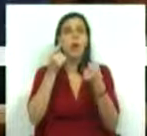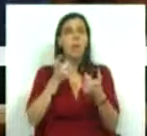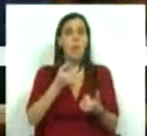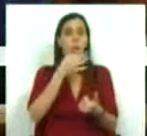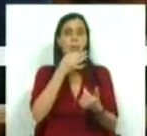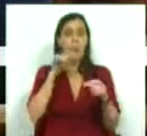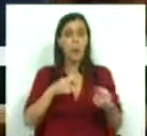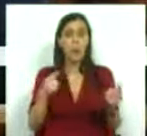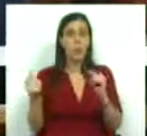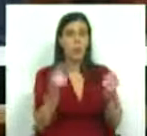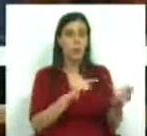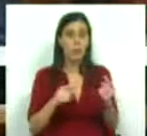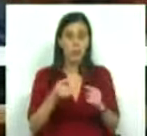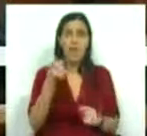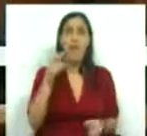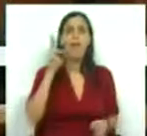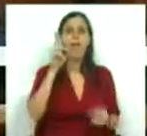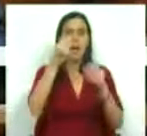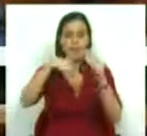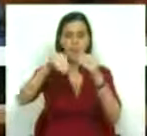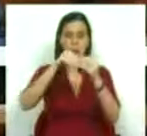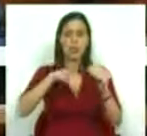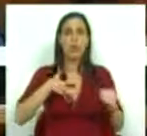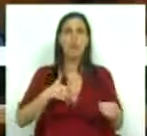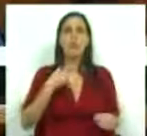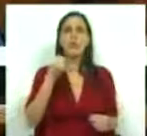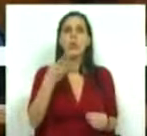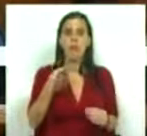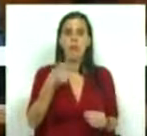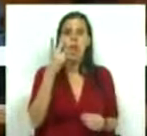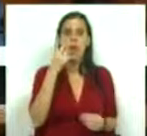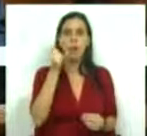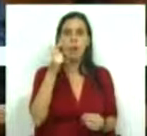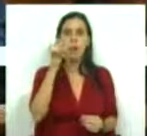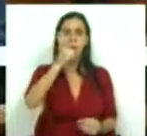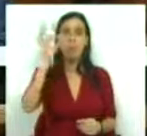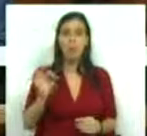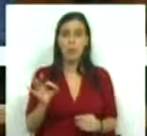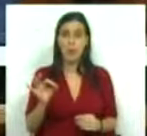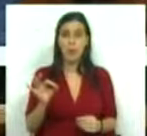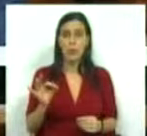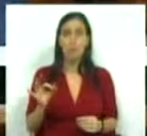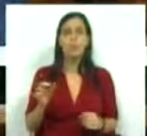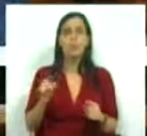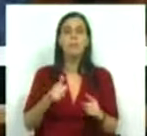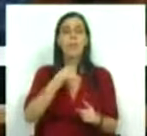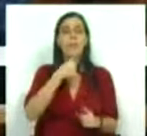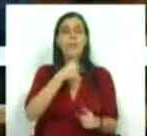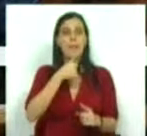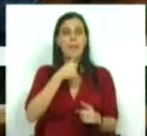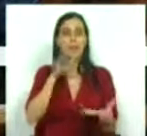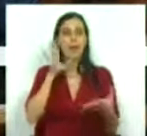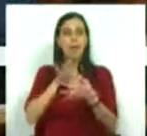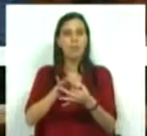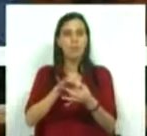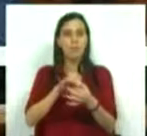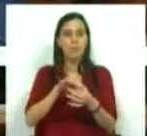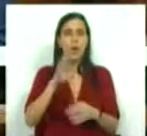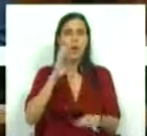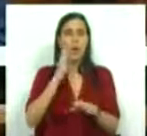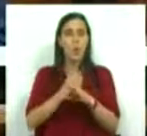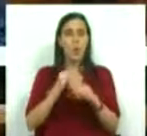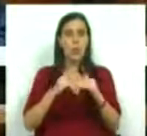falou neste debate, com uma taxa adicional de solidariedade de 2,5% e a medida respeitante aos